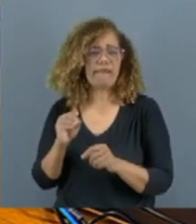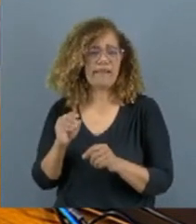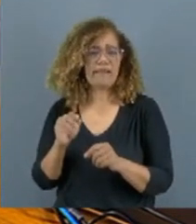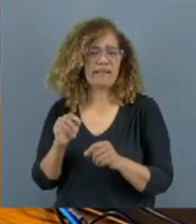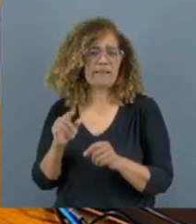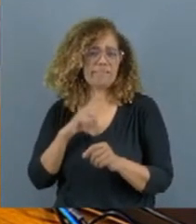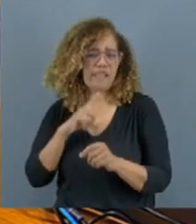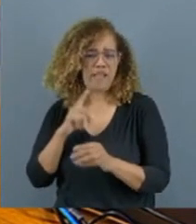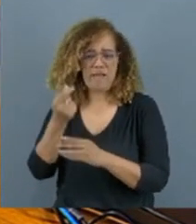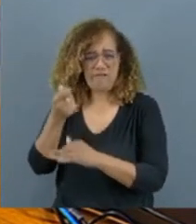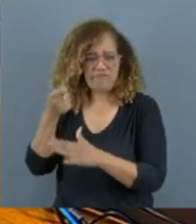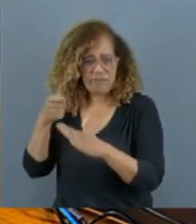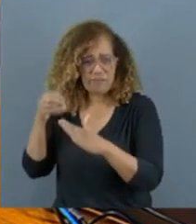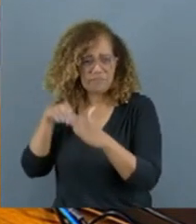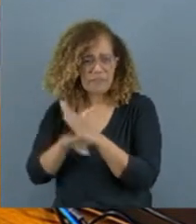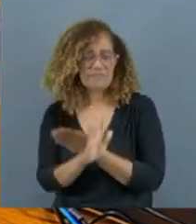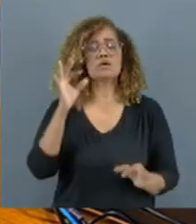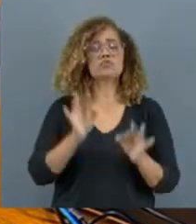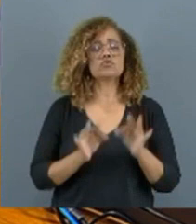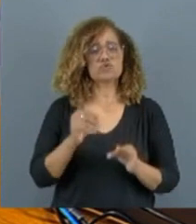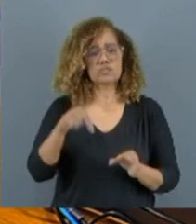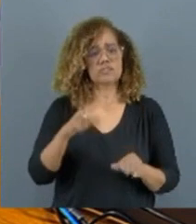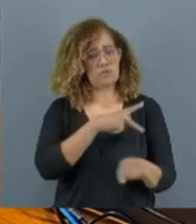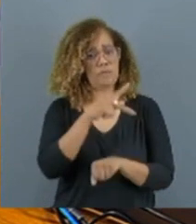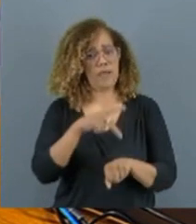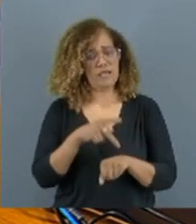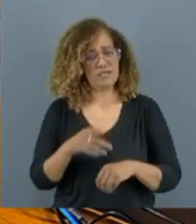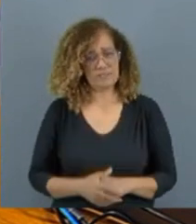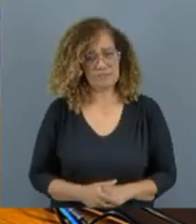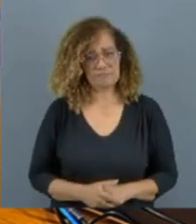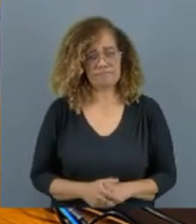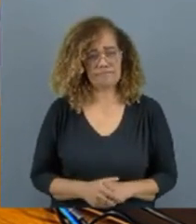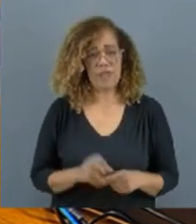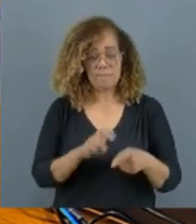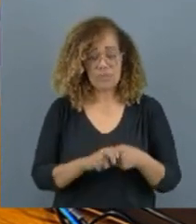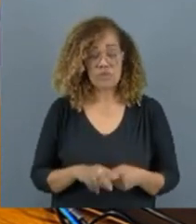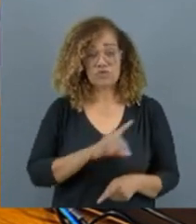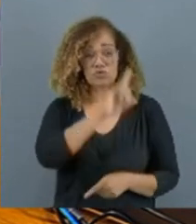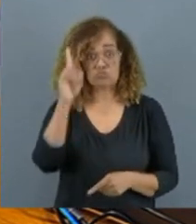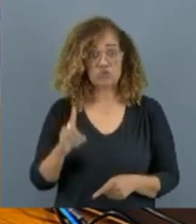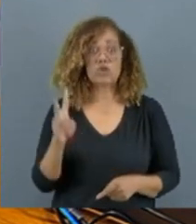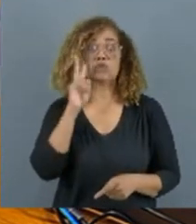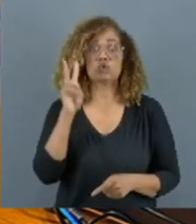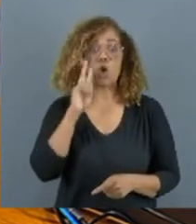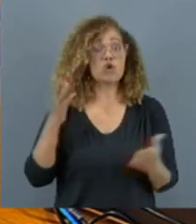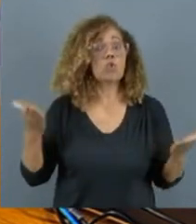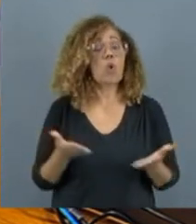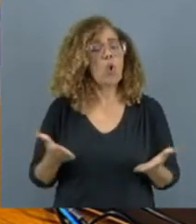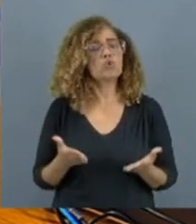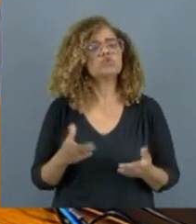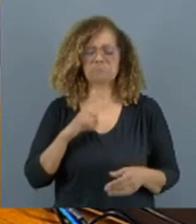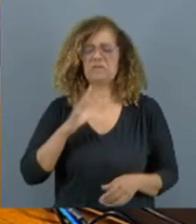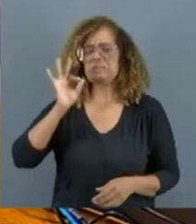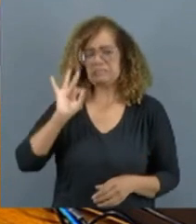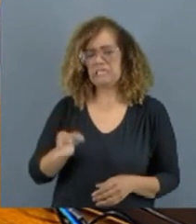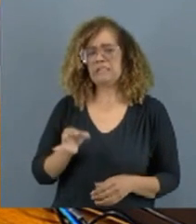na descondenação do presidente da República. Então, nós estamos num dia histórico hoje, porque tenho certeza que